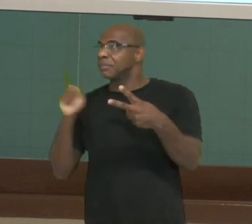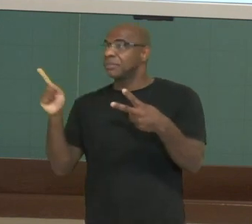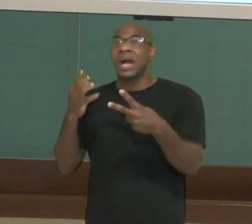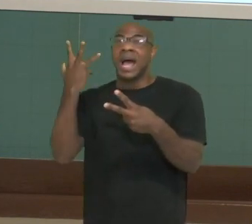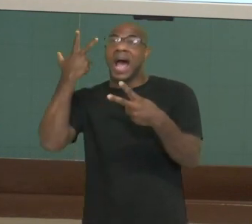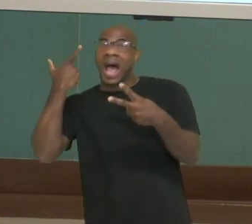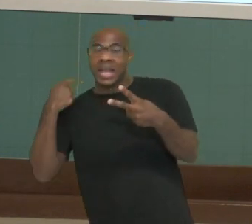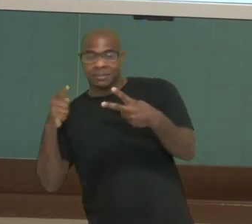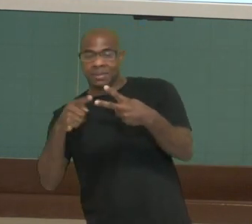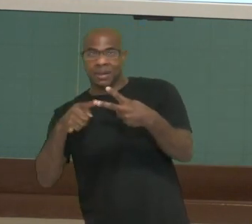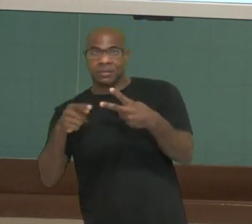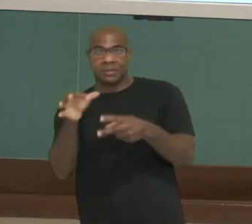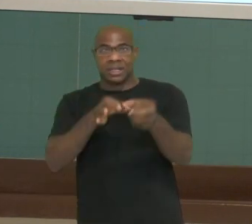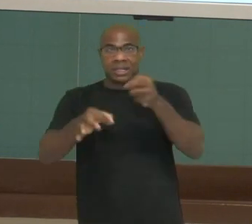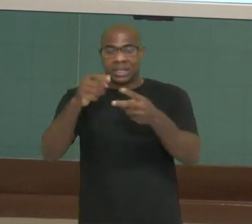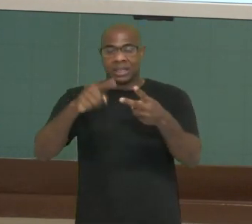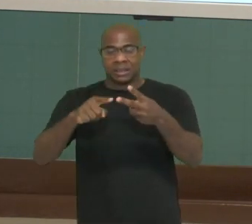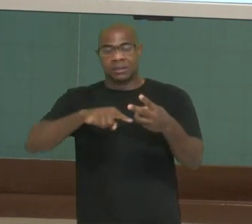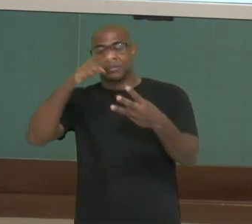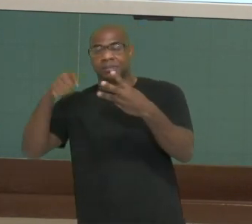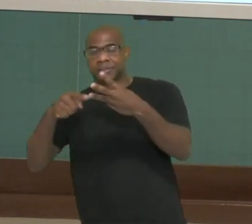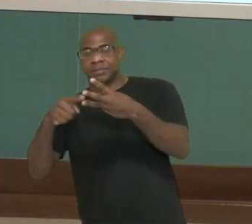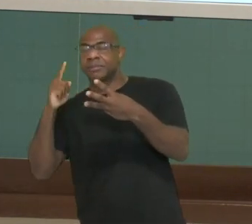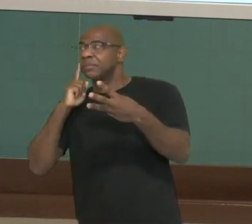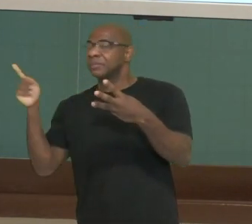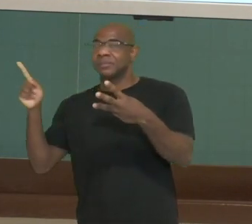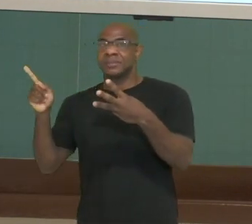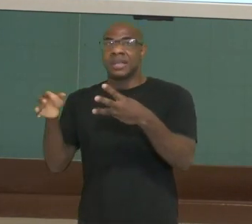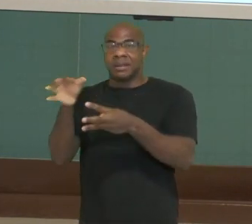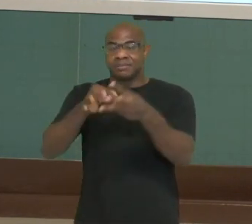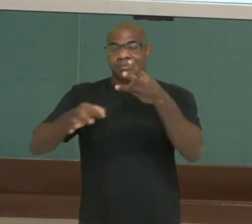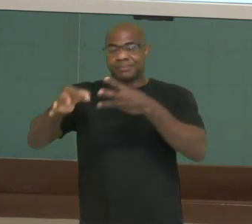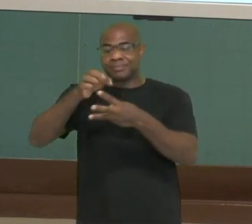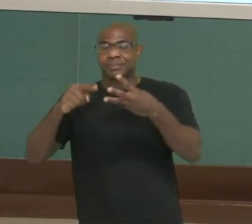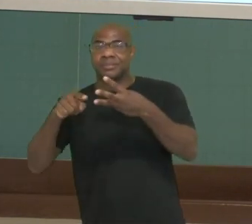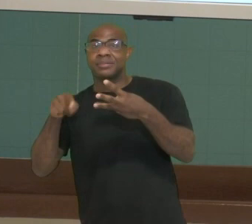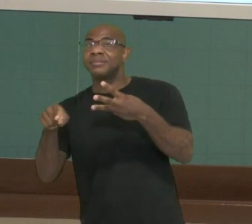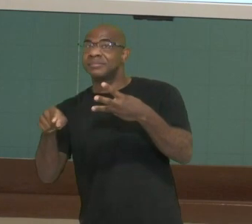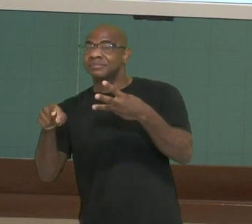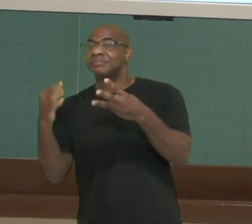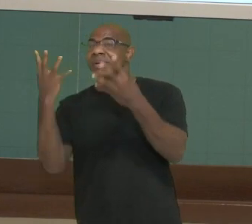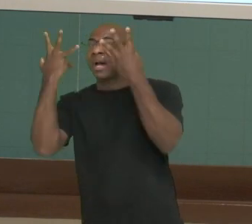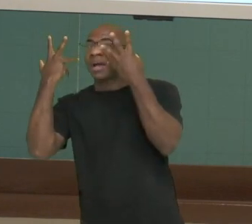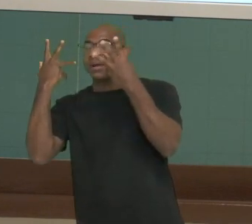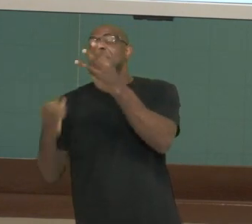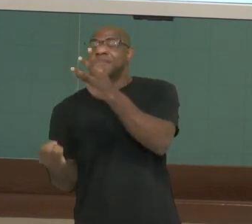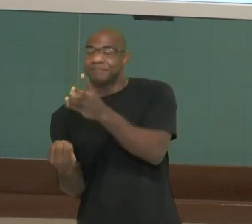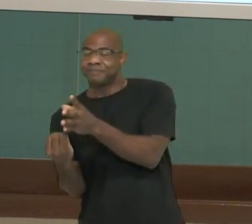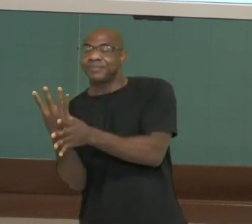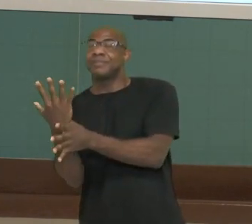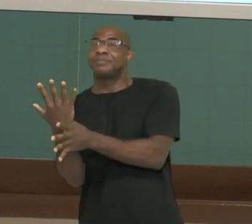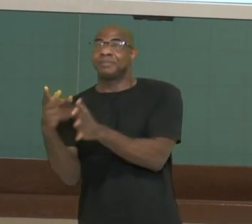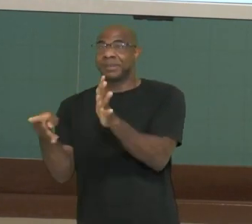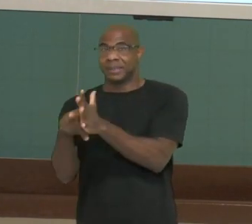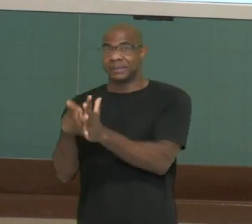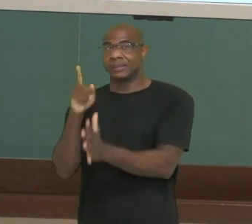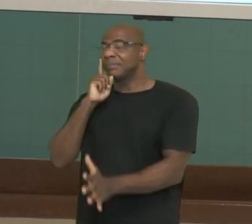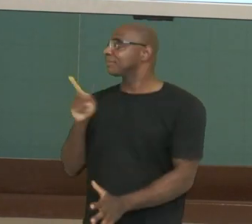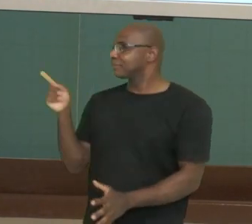animal e aqui a membrana plasmática na célula eucarionte vegetal.